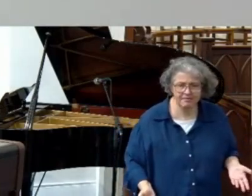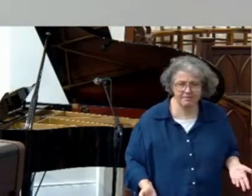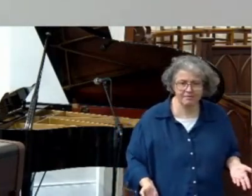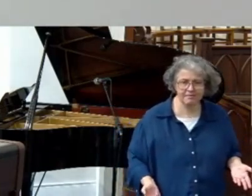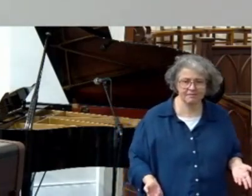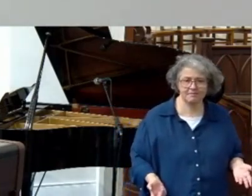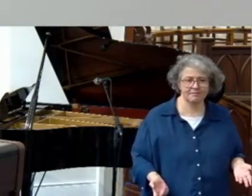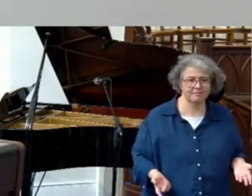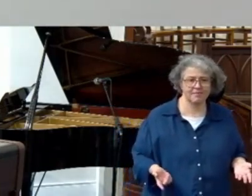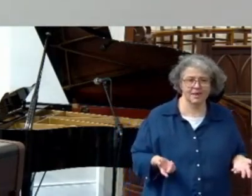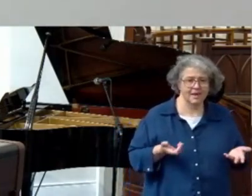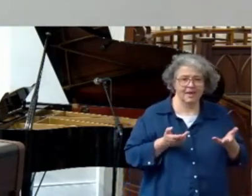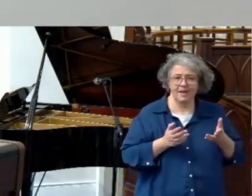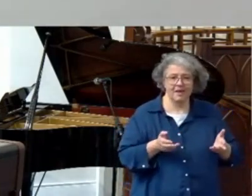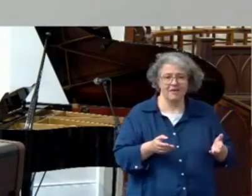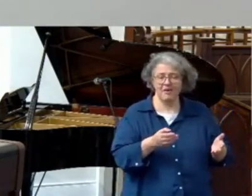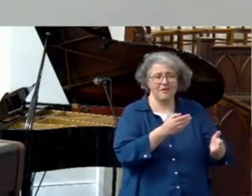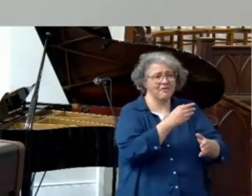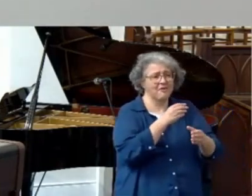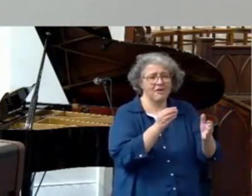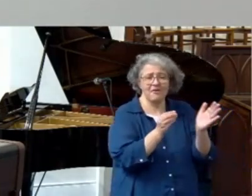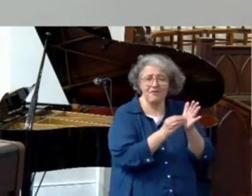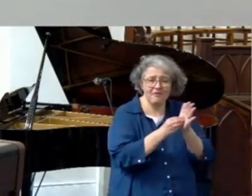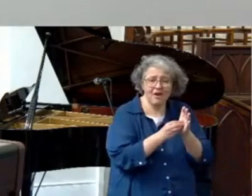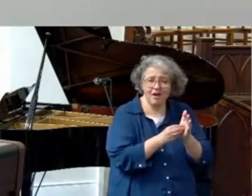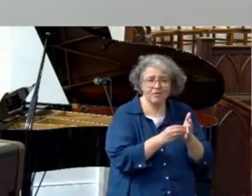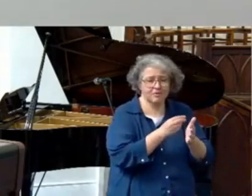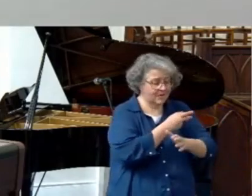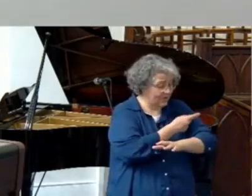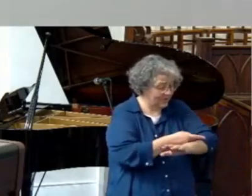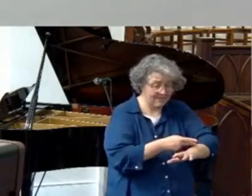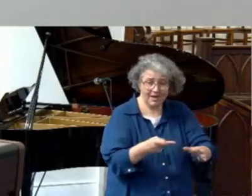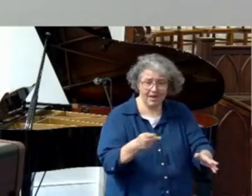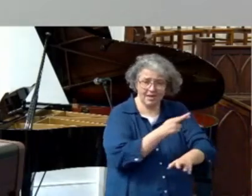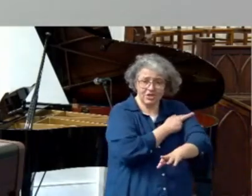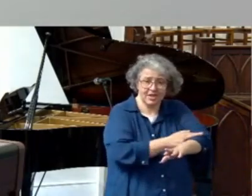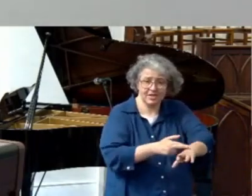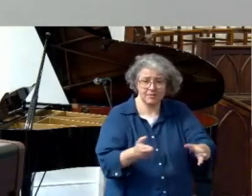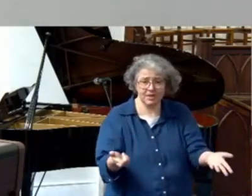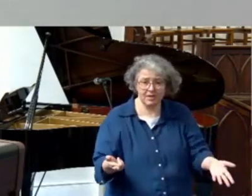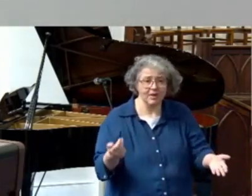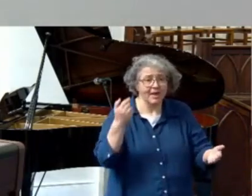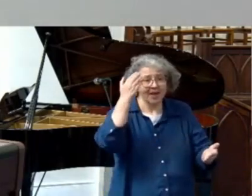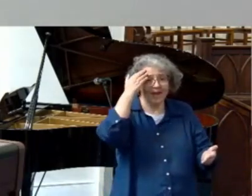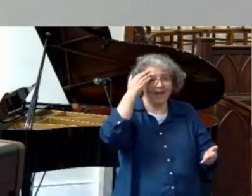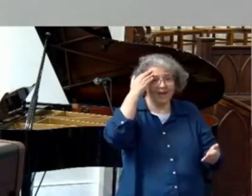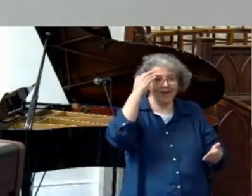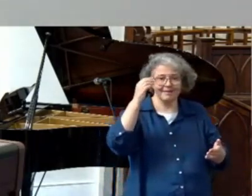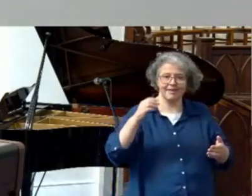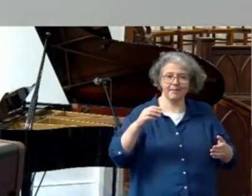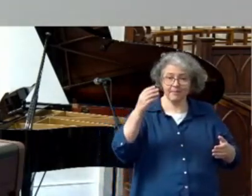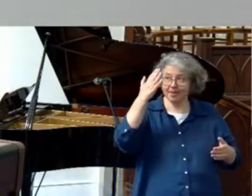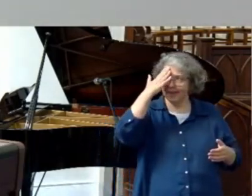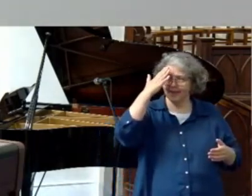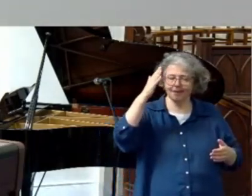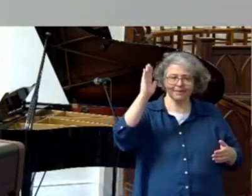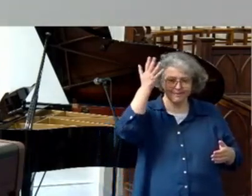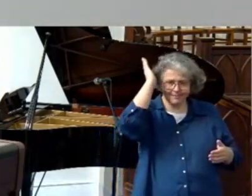em alguma medida, é desconsiderar a eternidade. Tiago está lembrando esses homens dessa época